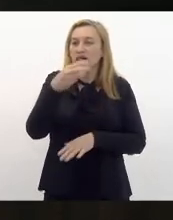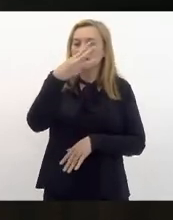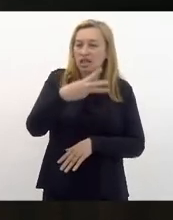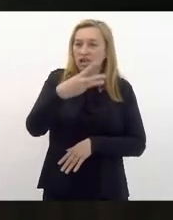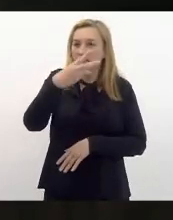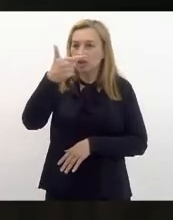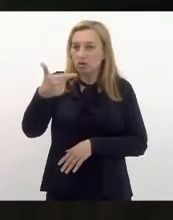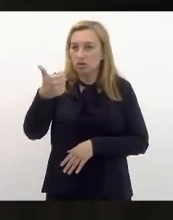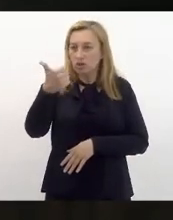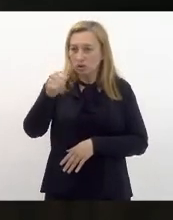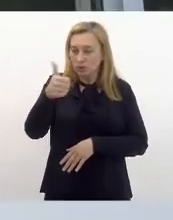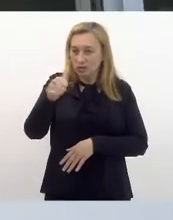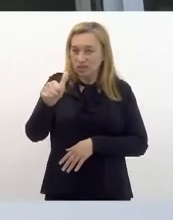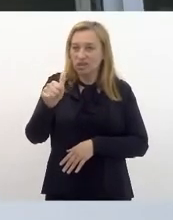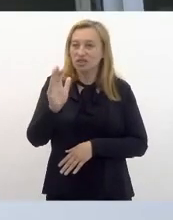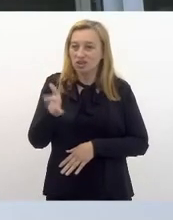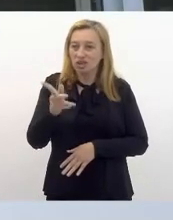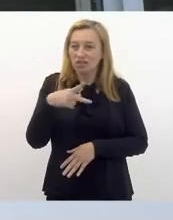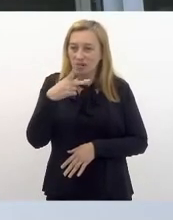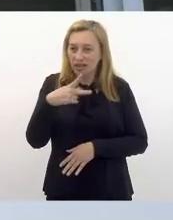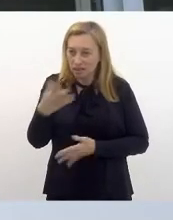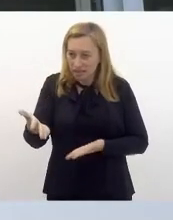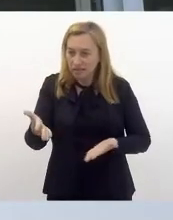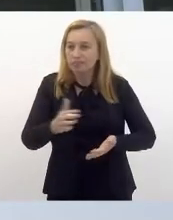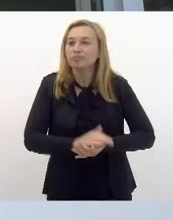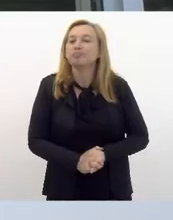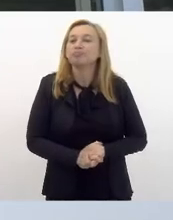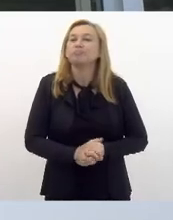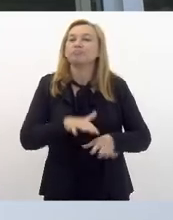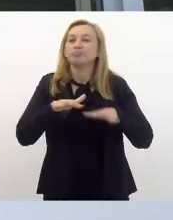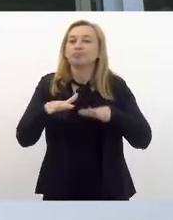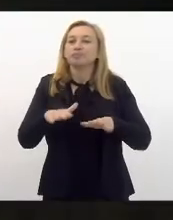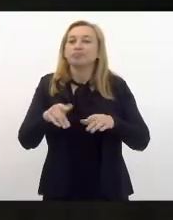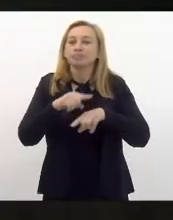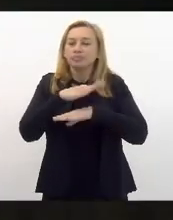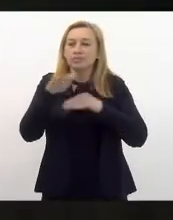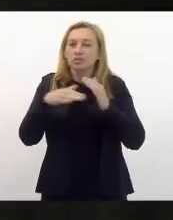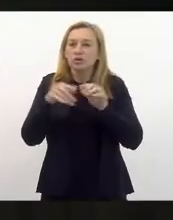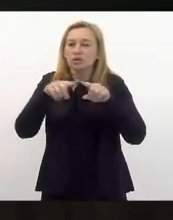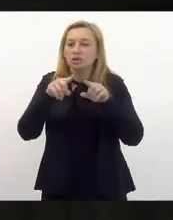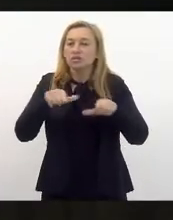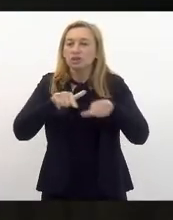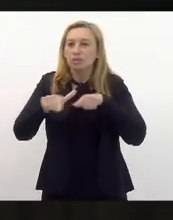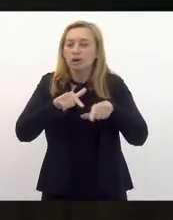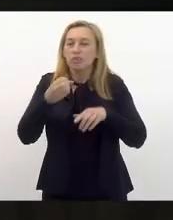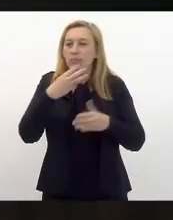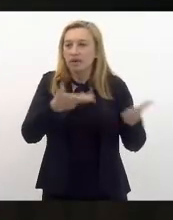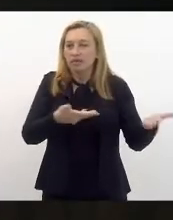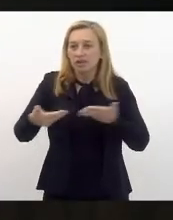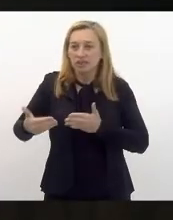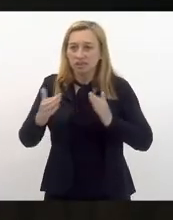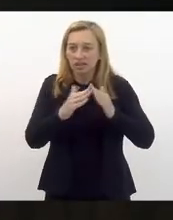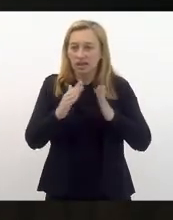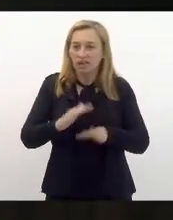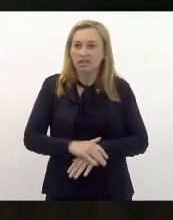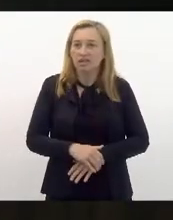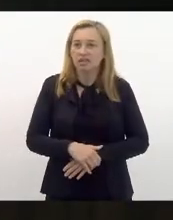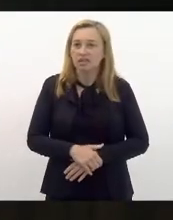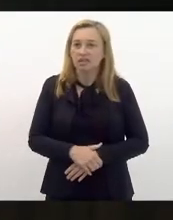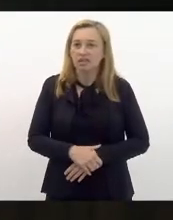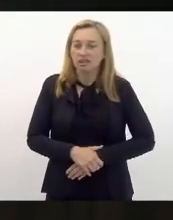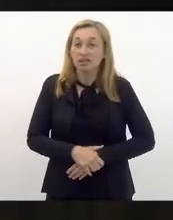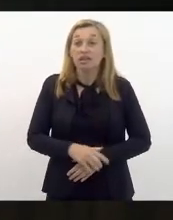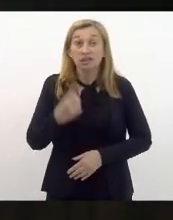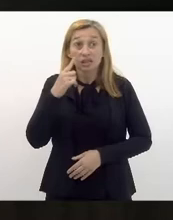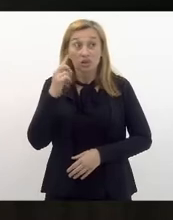3211 tá aí a manifestação dos trabalhadores sejam muito bem vindos a essa casa se vocês